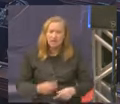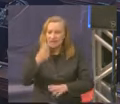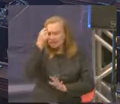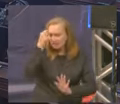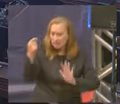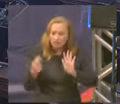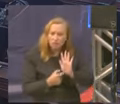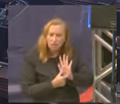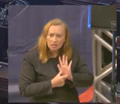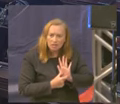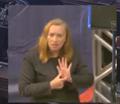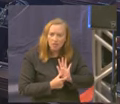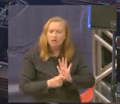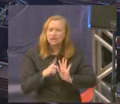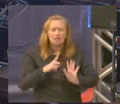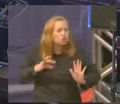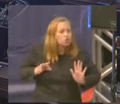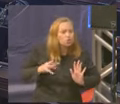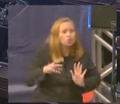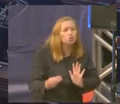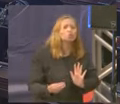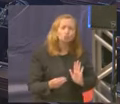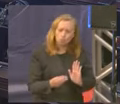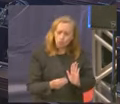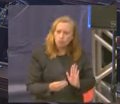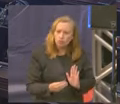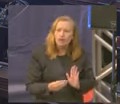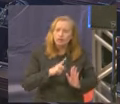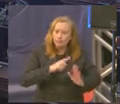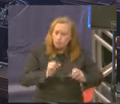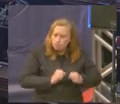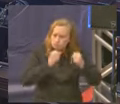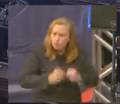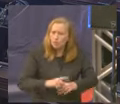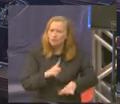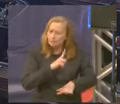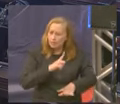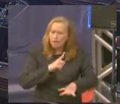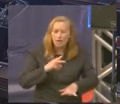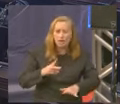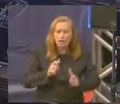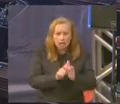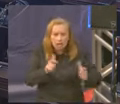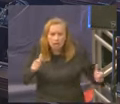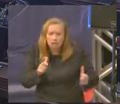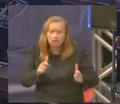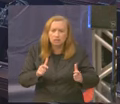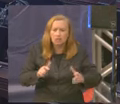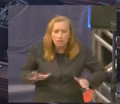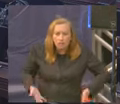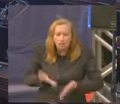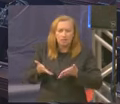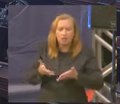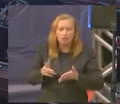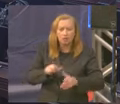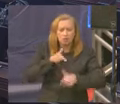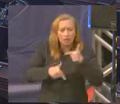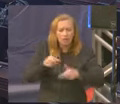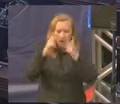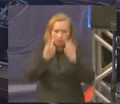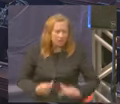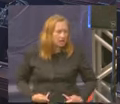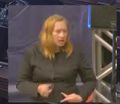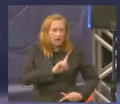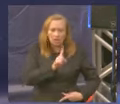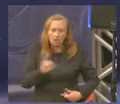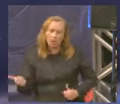inteligência artificial, ela tem tudo, ela tem um potencial enorme para otimizar o trabalho humano e não para